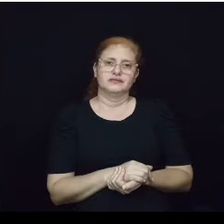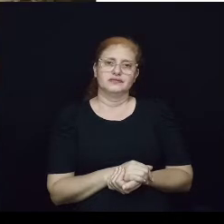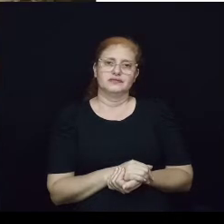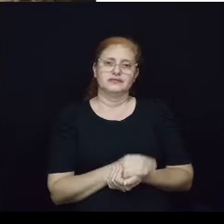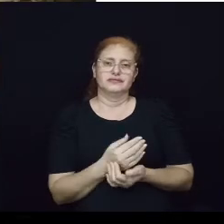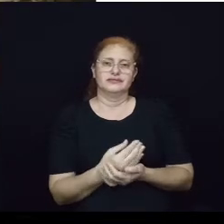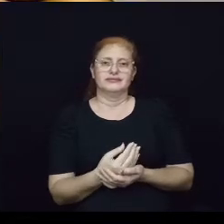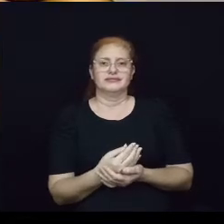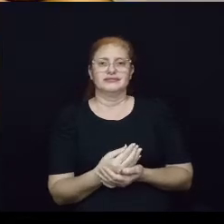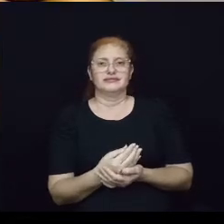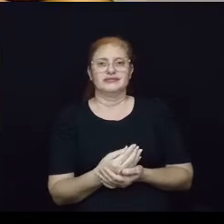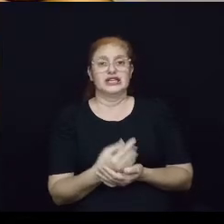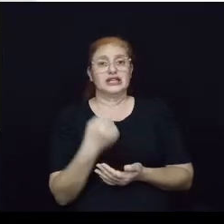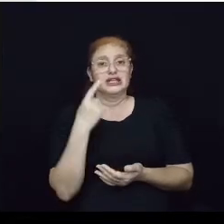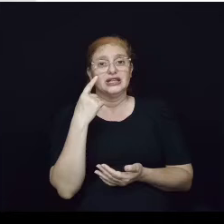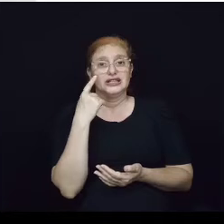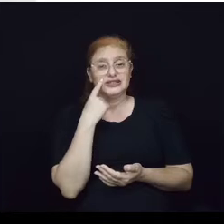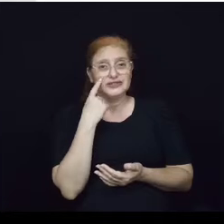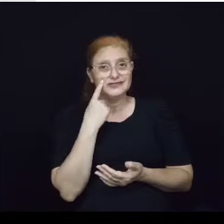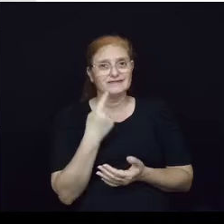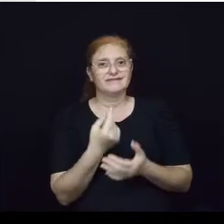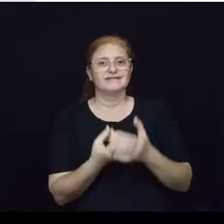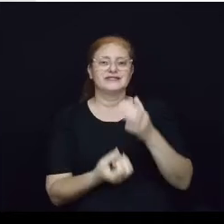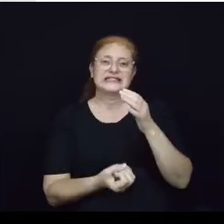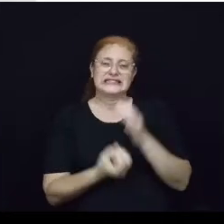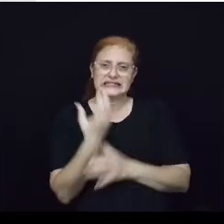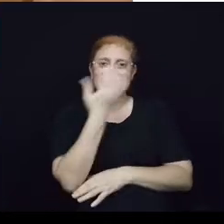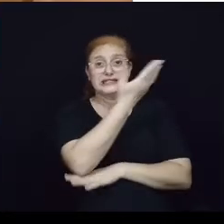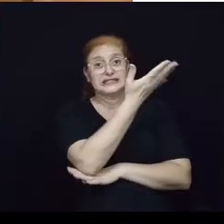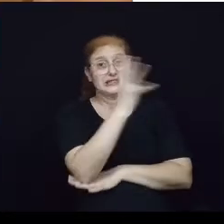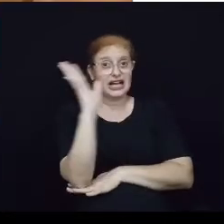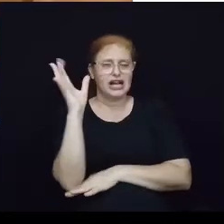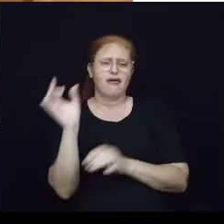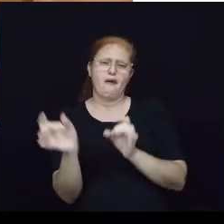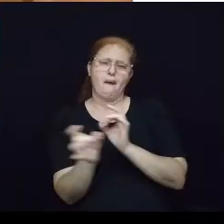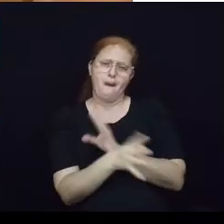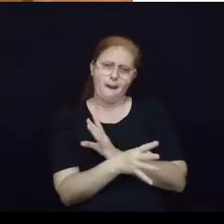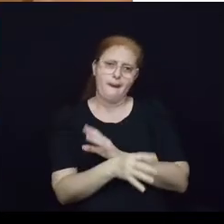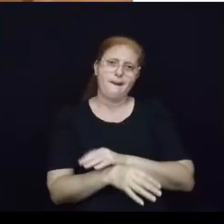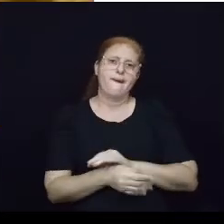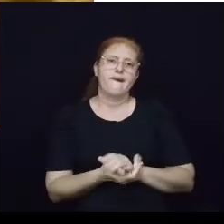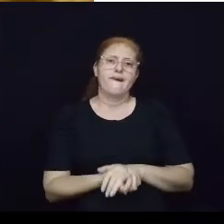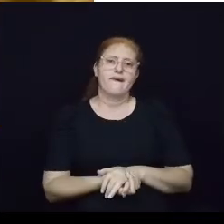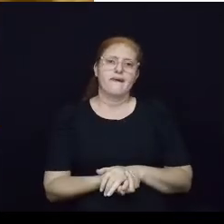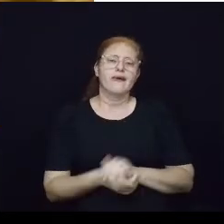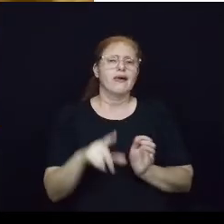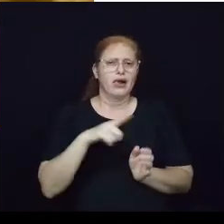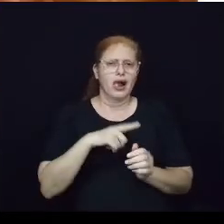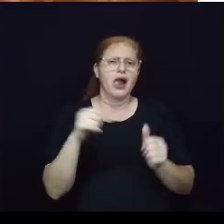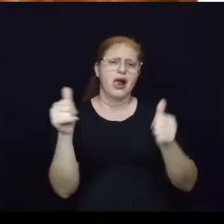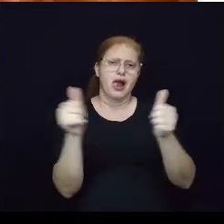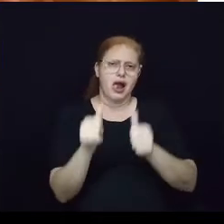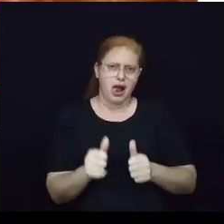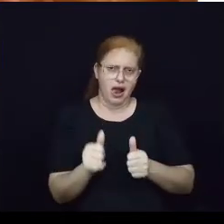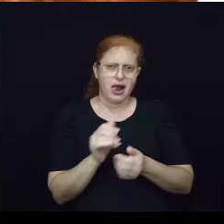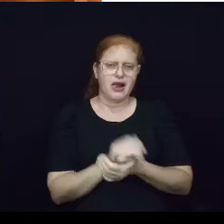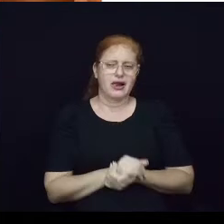naquela árvore que nós vimos. Bom, aqui tem uma imagem.